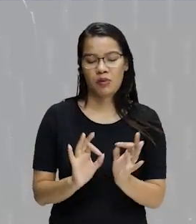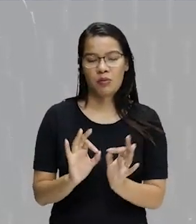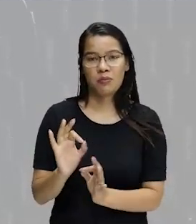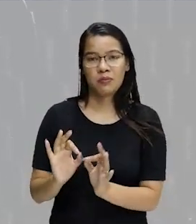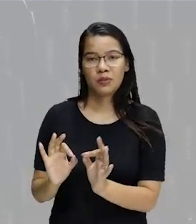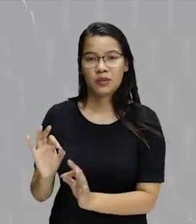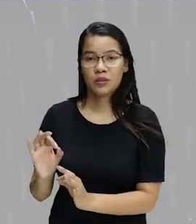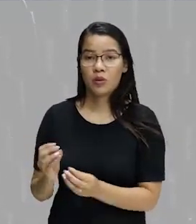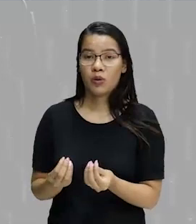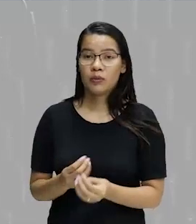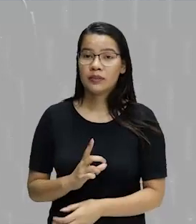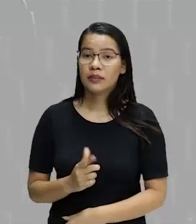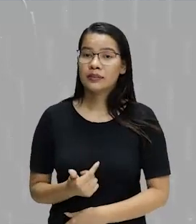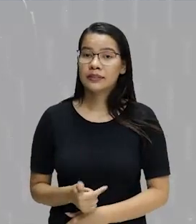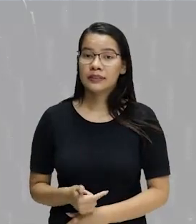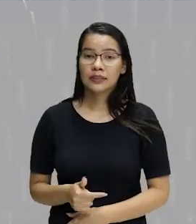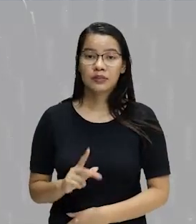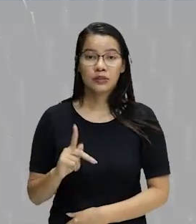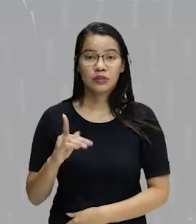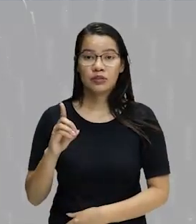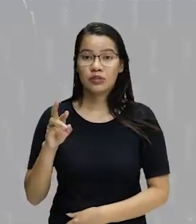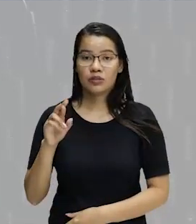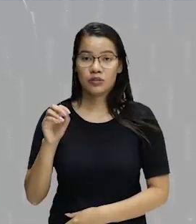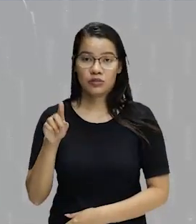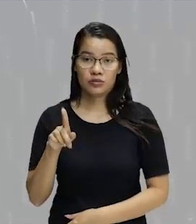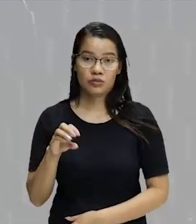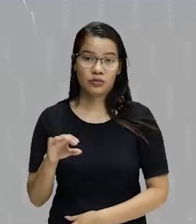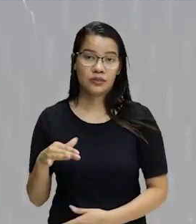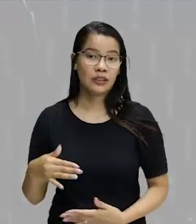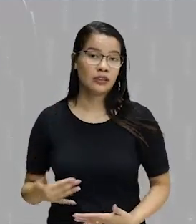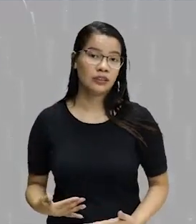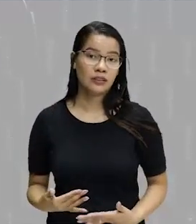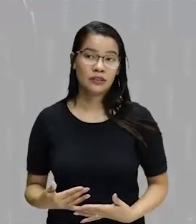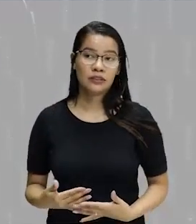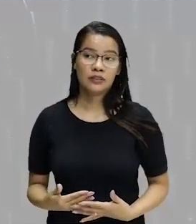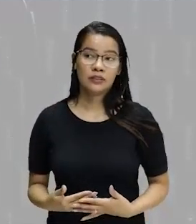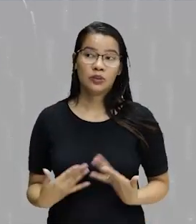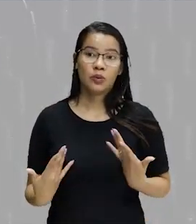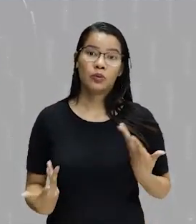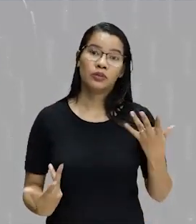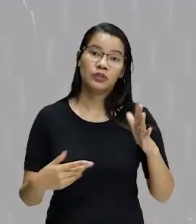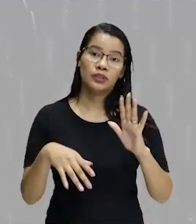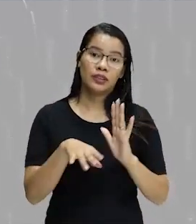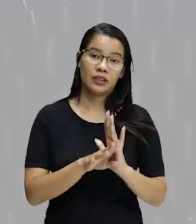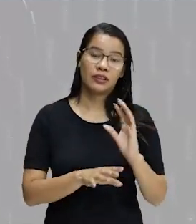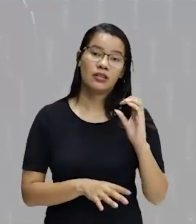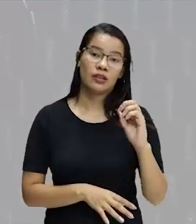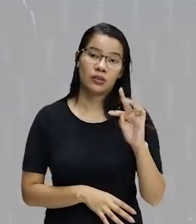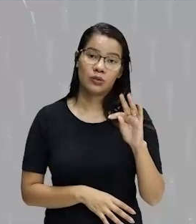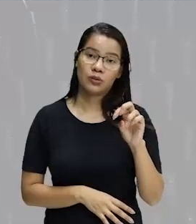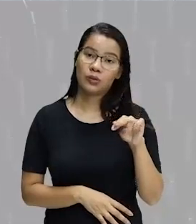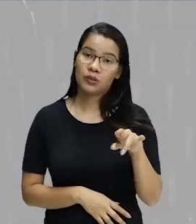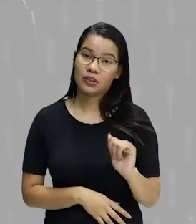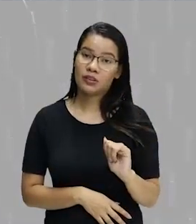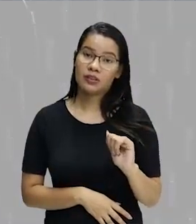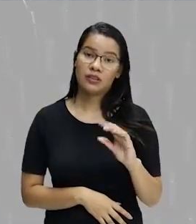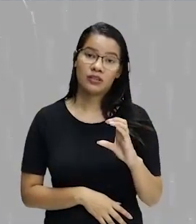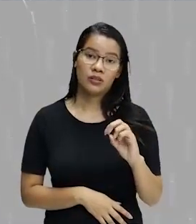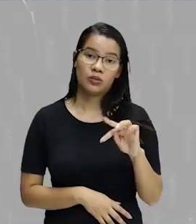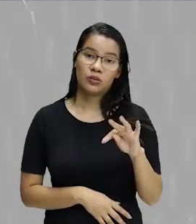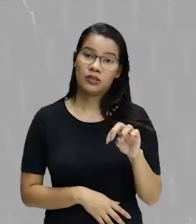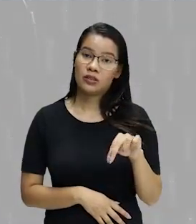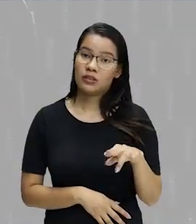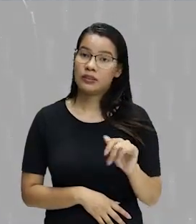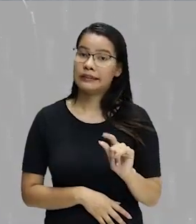eu não tenho hidrogênios, então, quando chegar na cetona, a cetona não continua